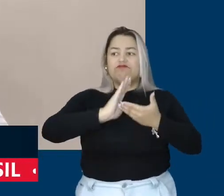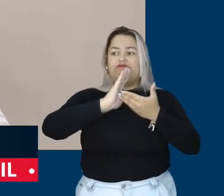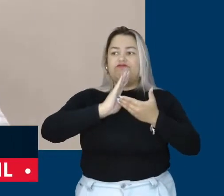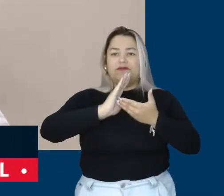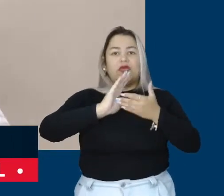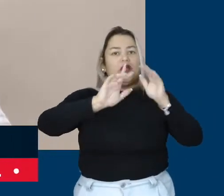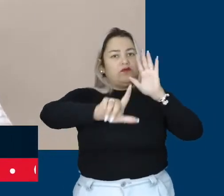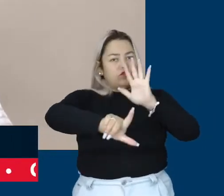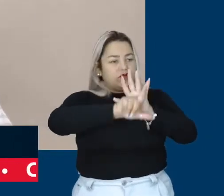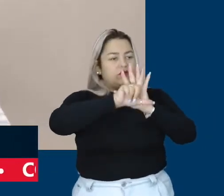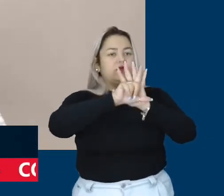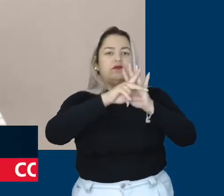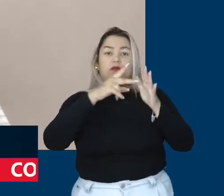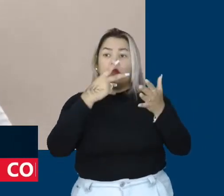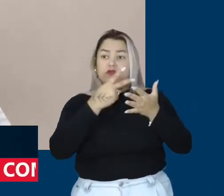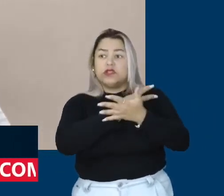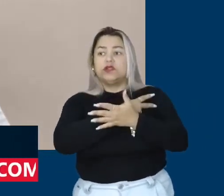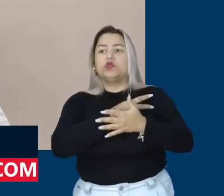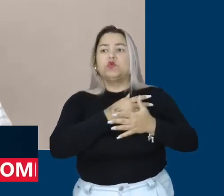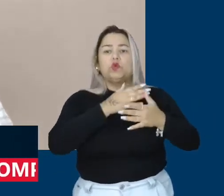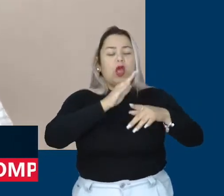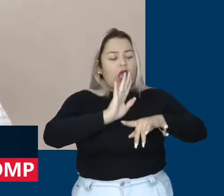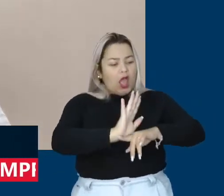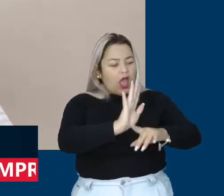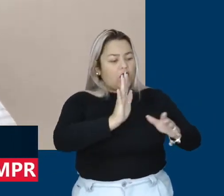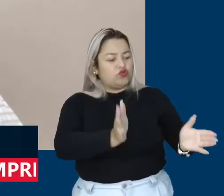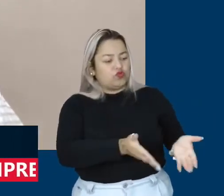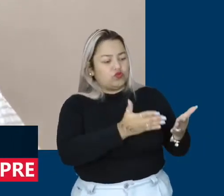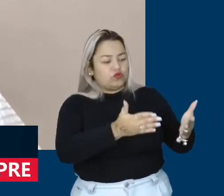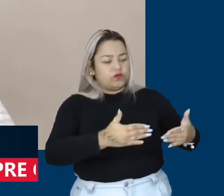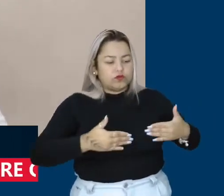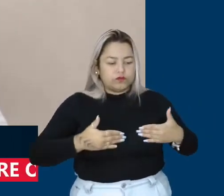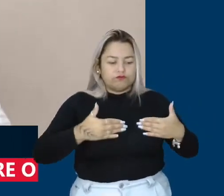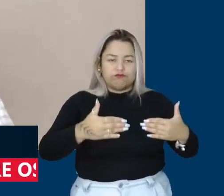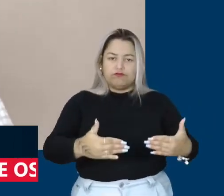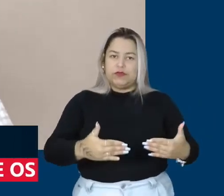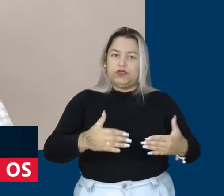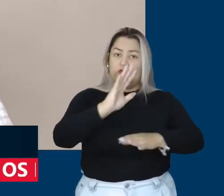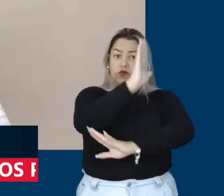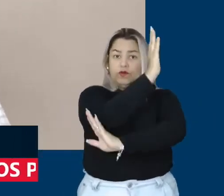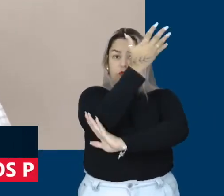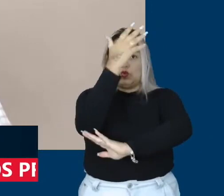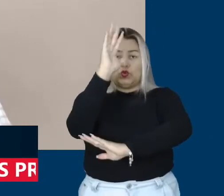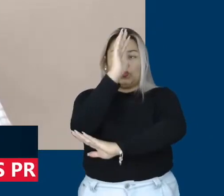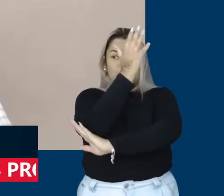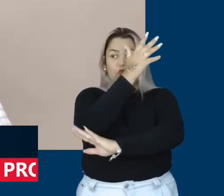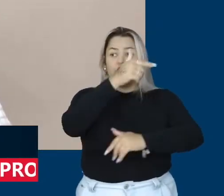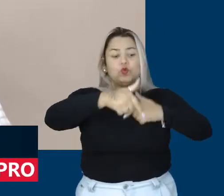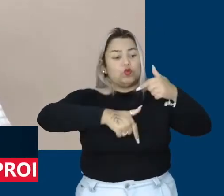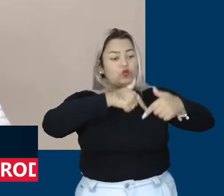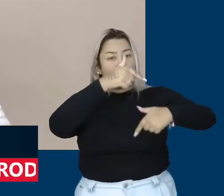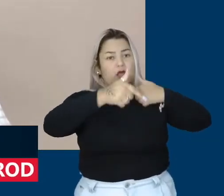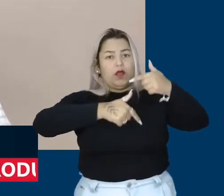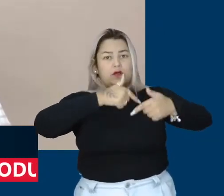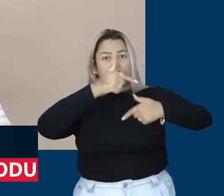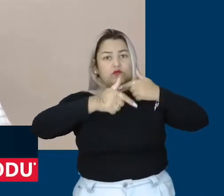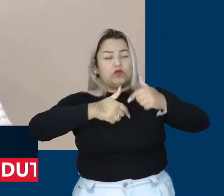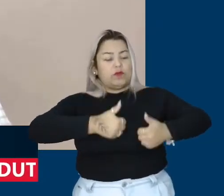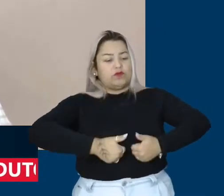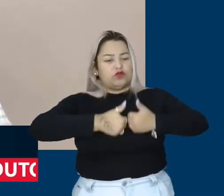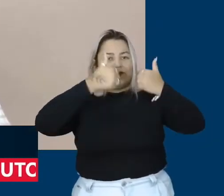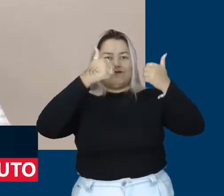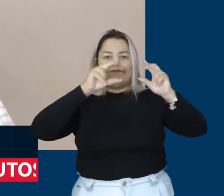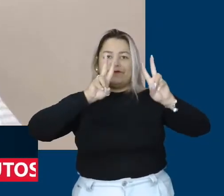de lei tramitando, eu quero contribuir com o Ministério do Meio Ambiente, que vem fazendo um trabalho para reposicionar essa temática